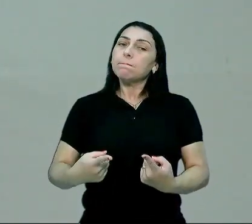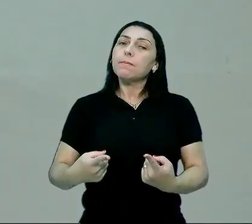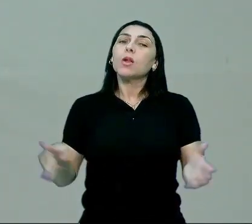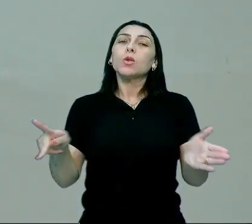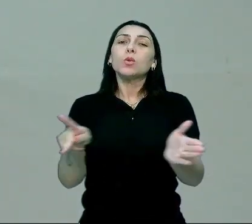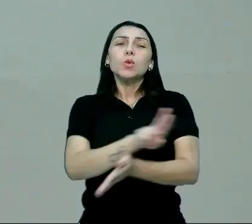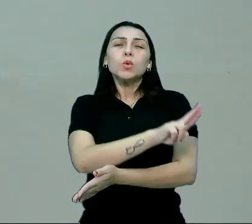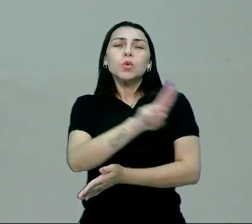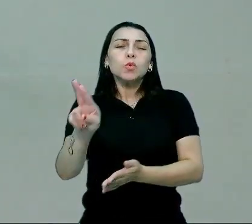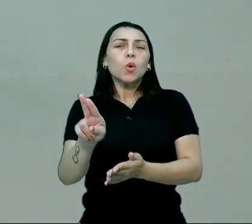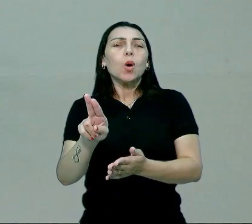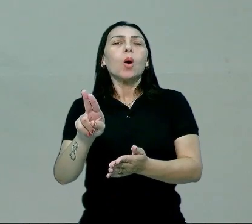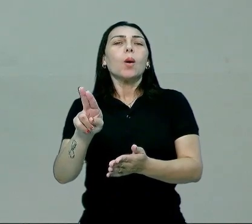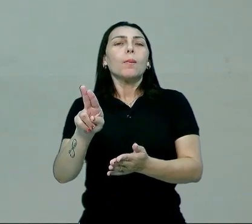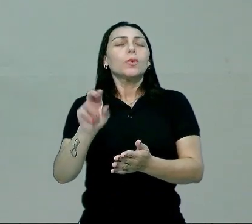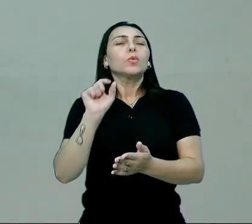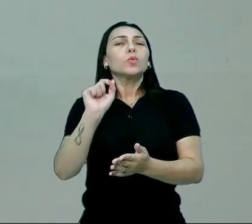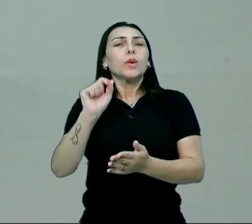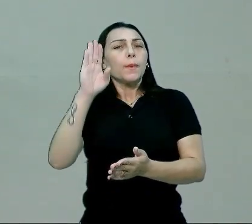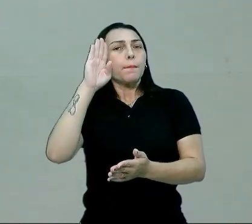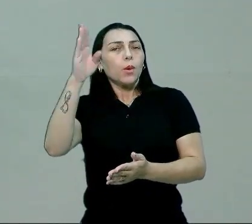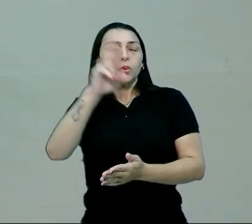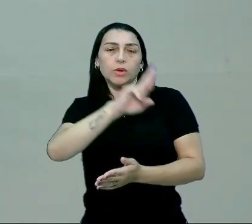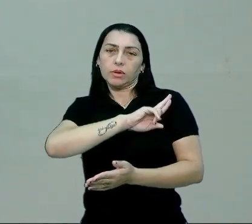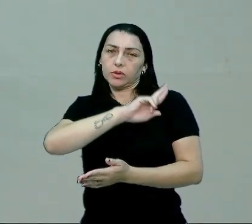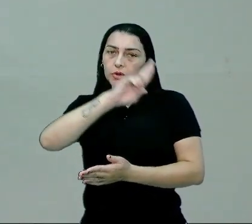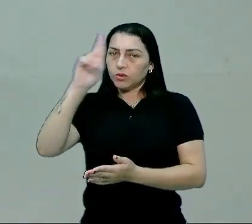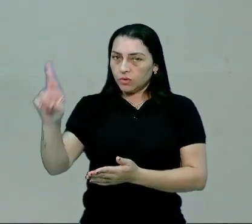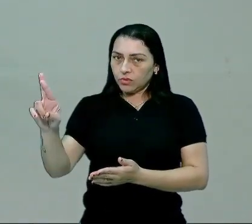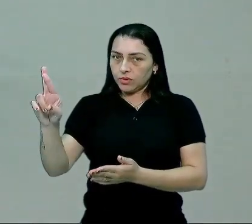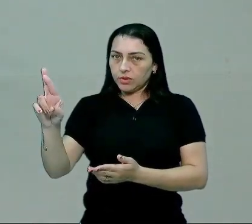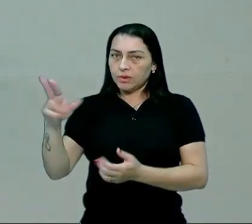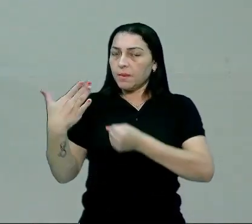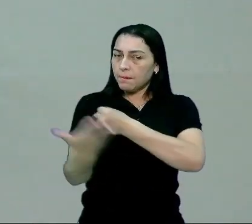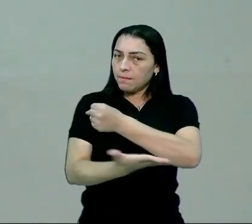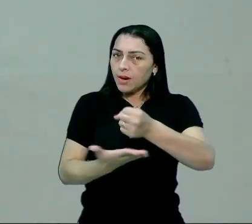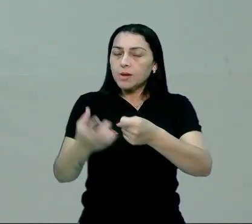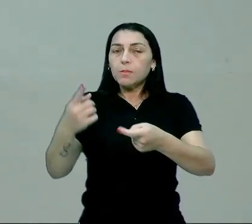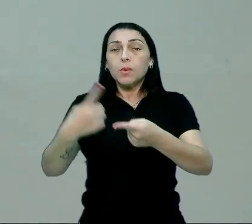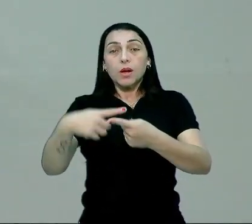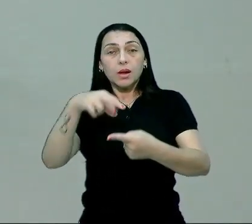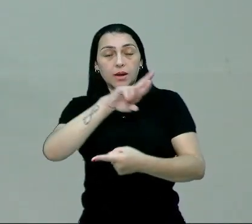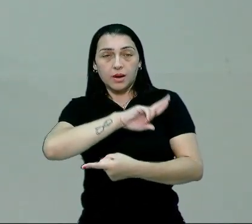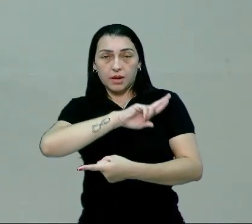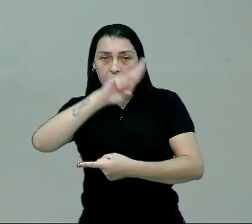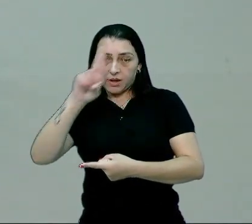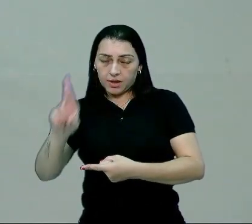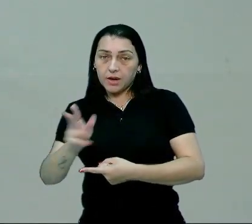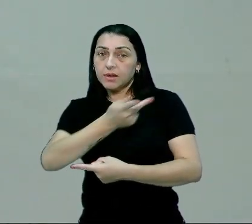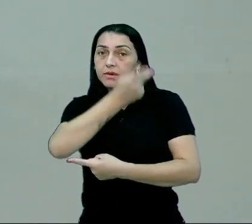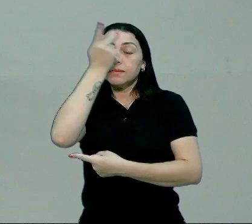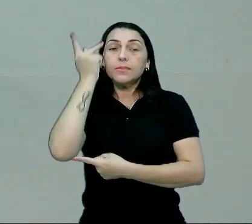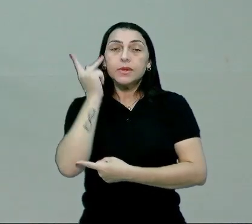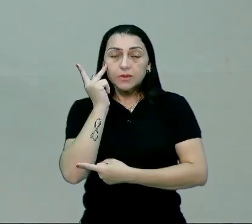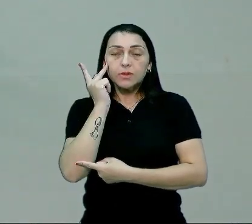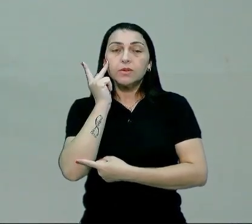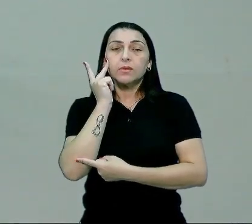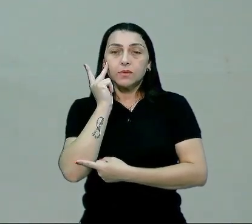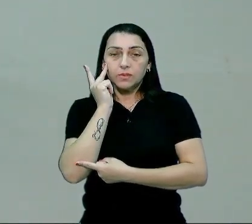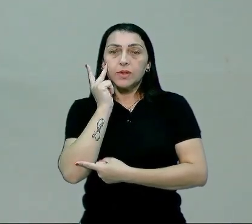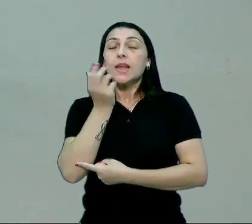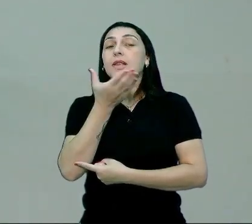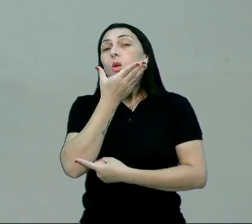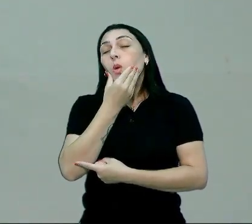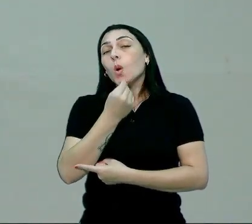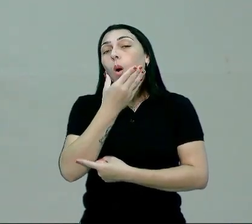ali em nome de um princípio religioso. Porque na religião, né, dessas pessoas,